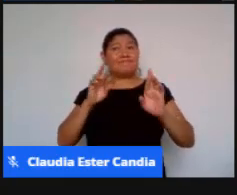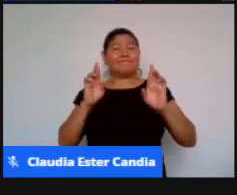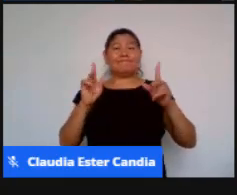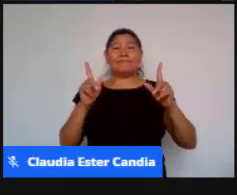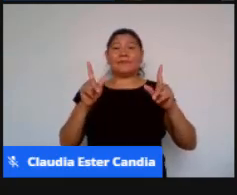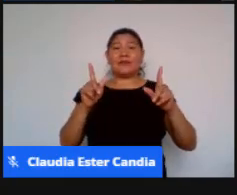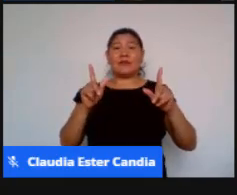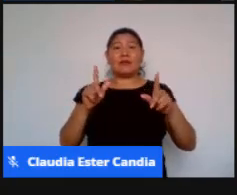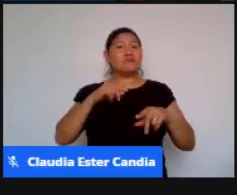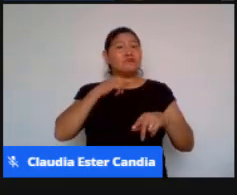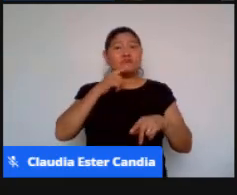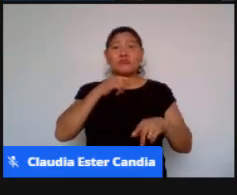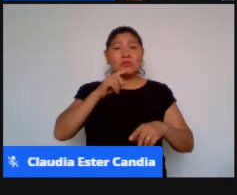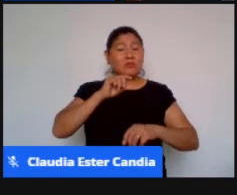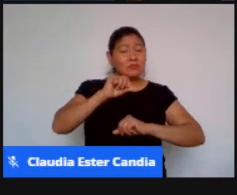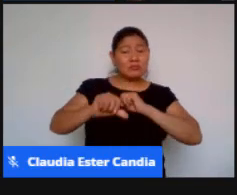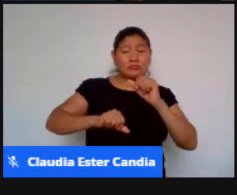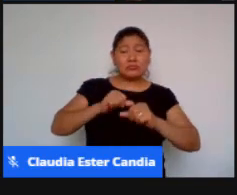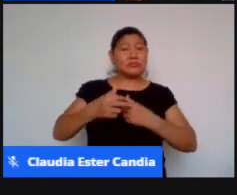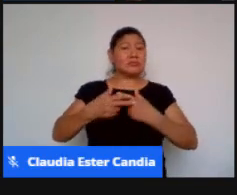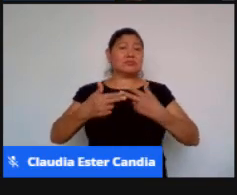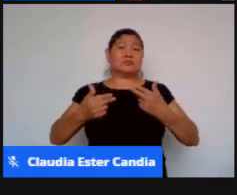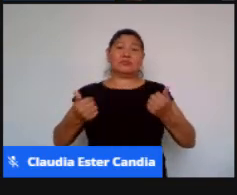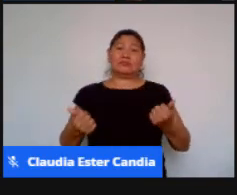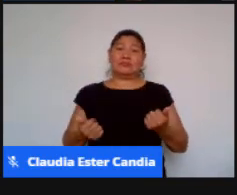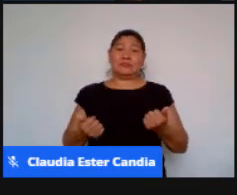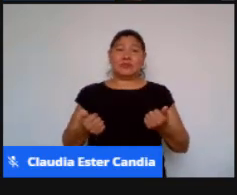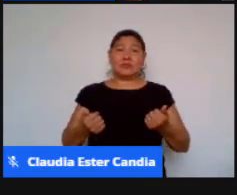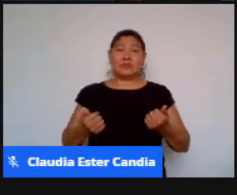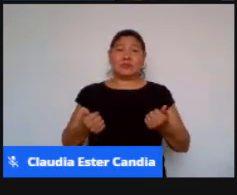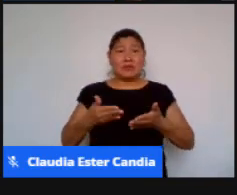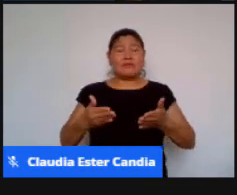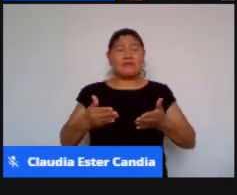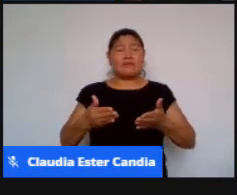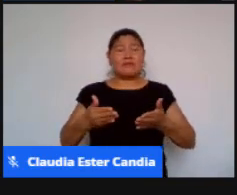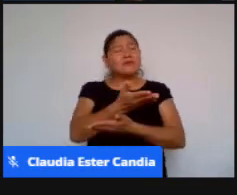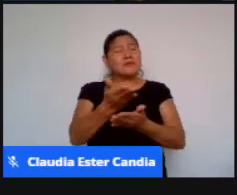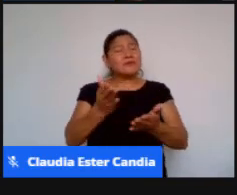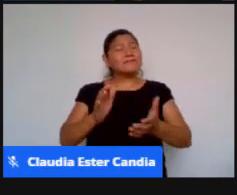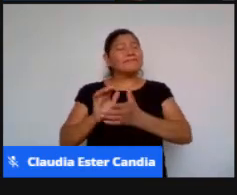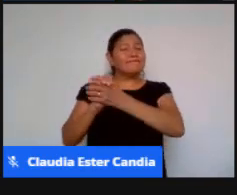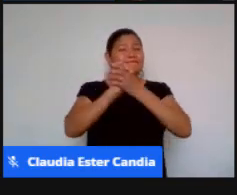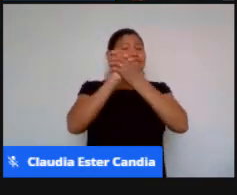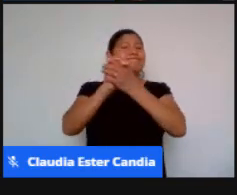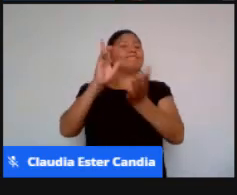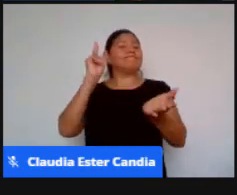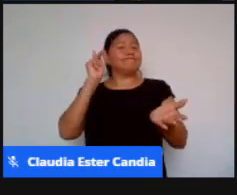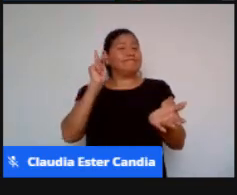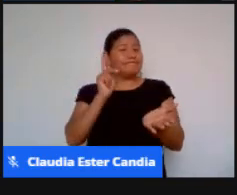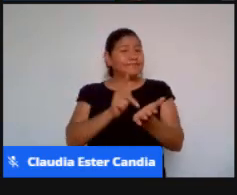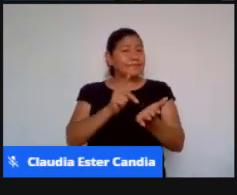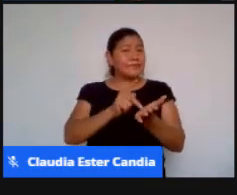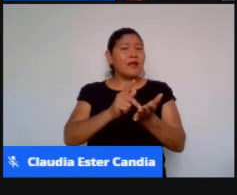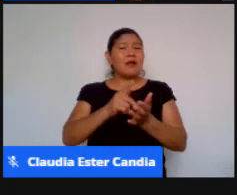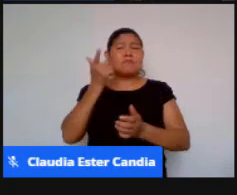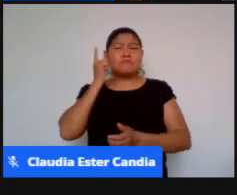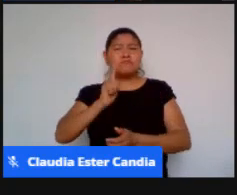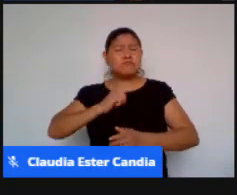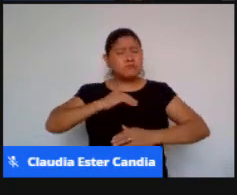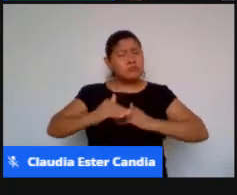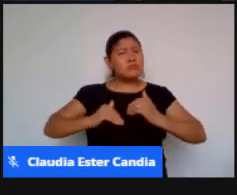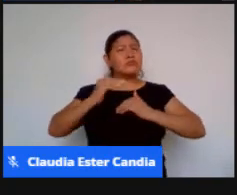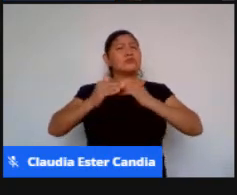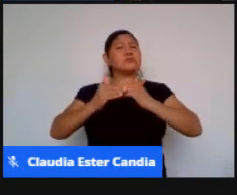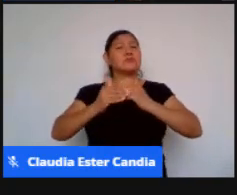modificar essa estrutura social, né? Então, vocês estão de parabéns, eu sei que a gente faz aquilo que é possível, né? A gente